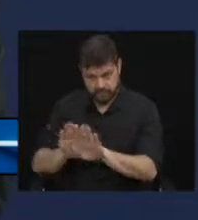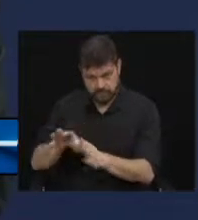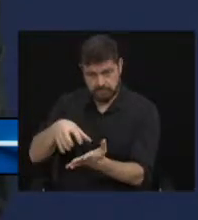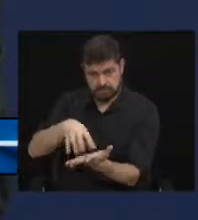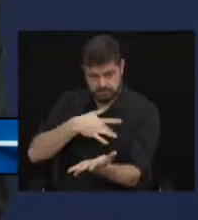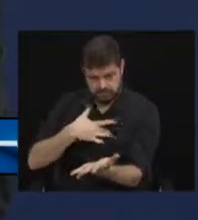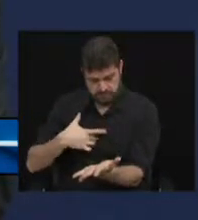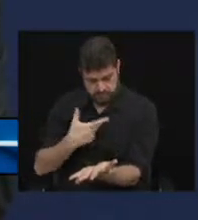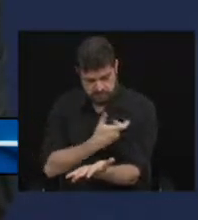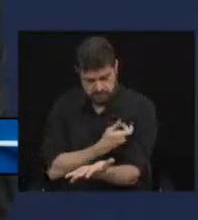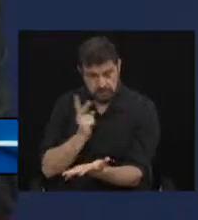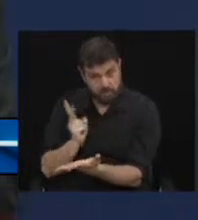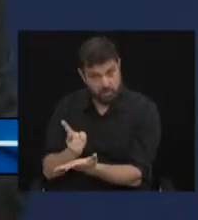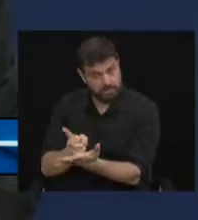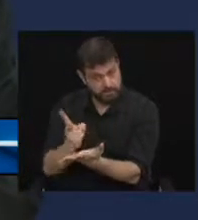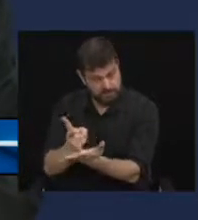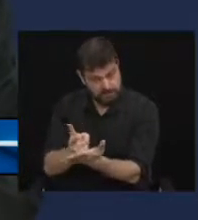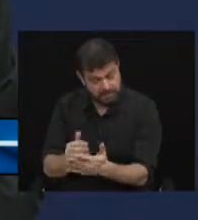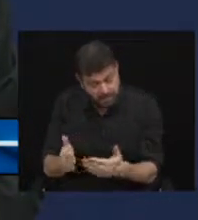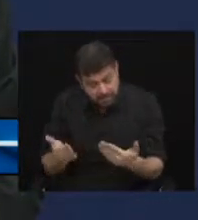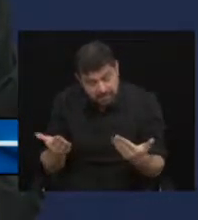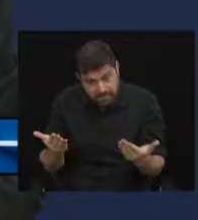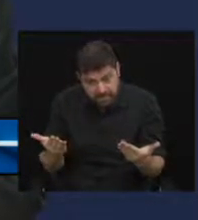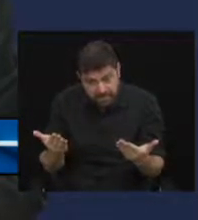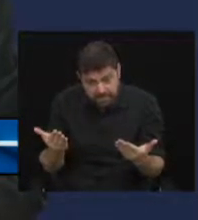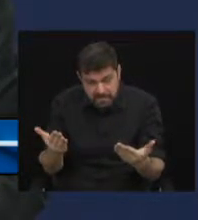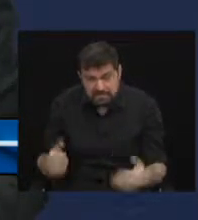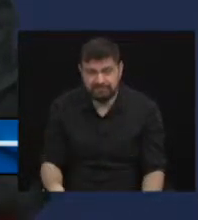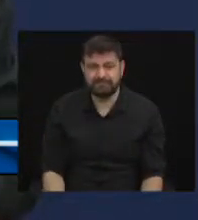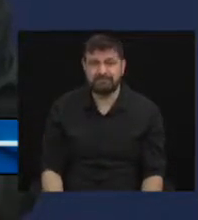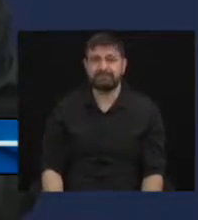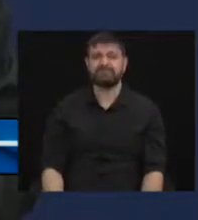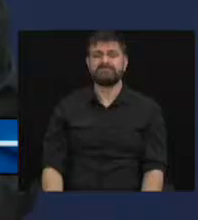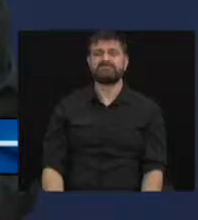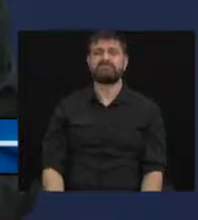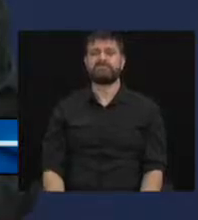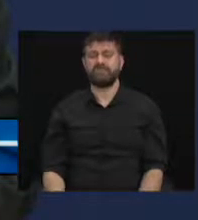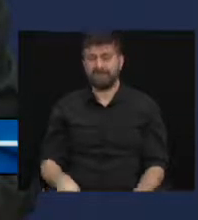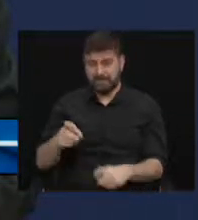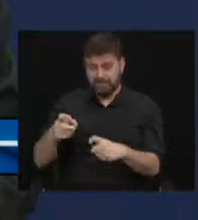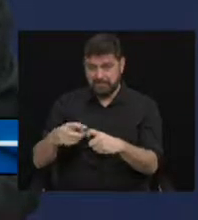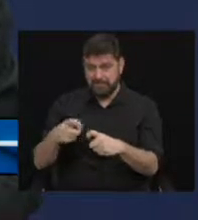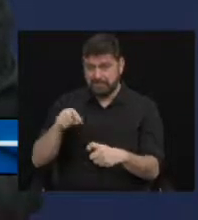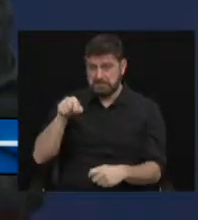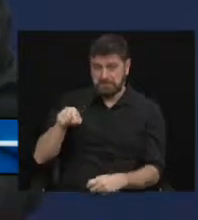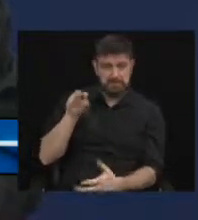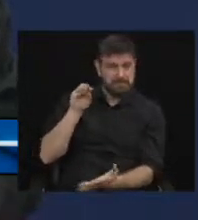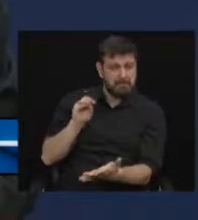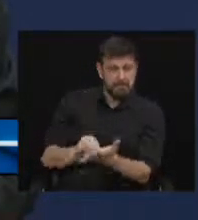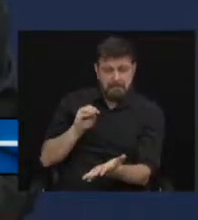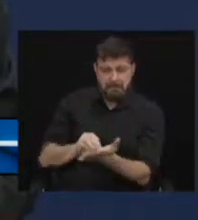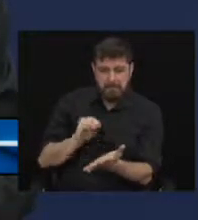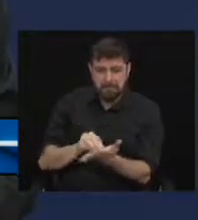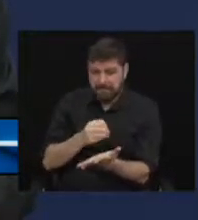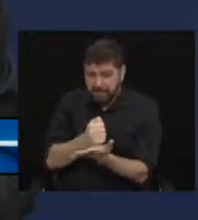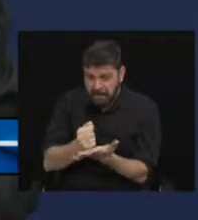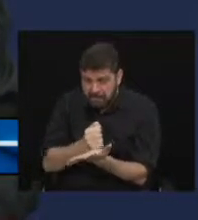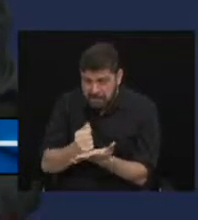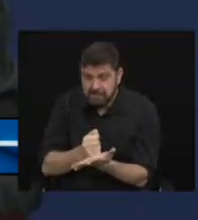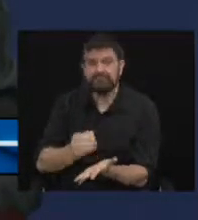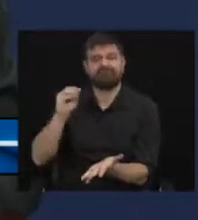inteiro, trazendo cargas e levando cargas a partir dali. Então, hoje estive lá, e o que